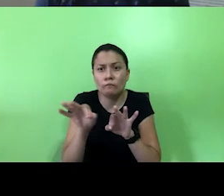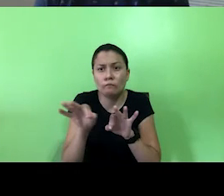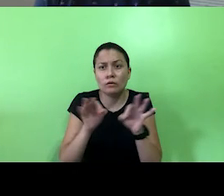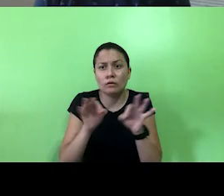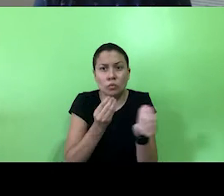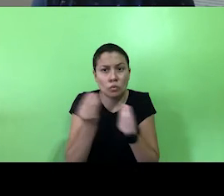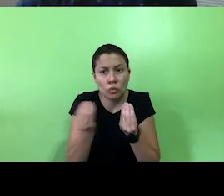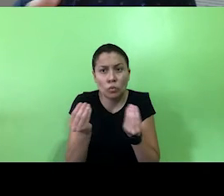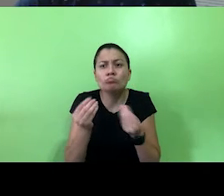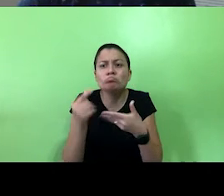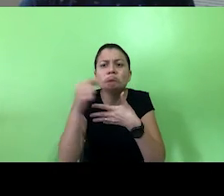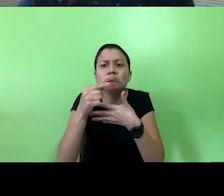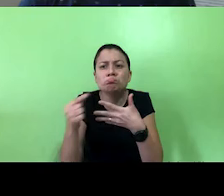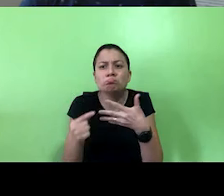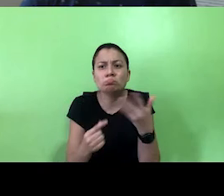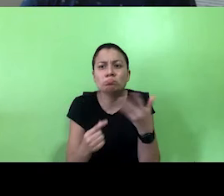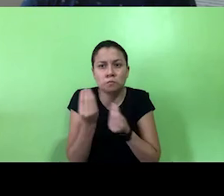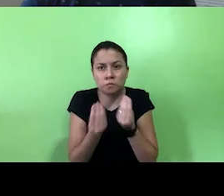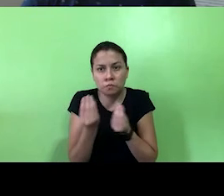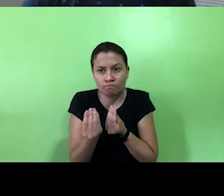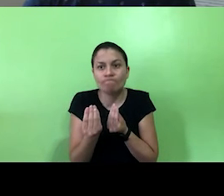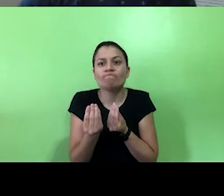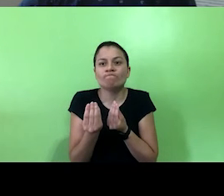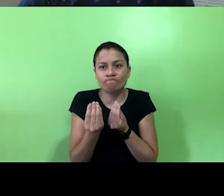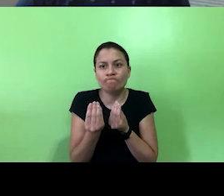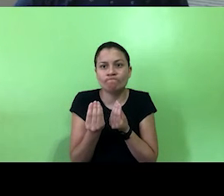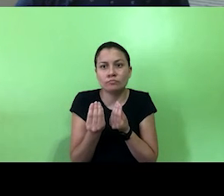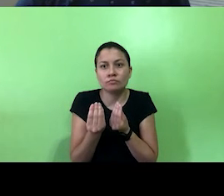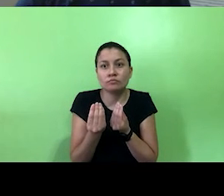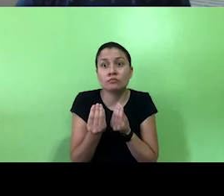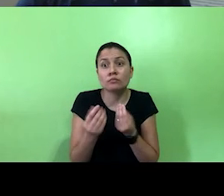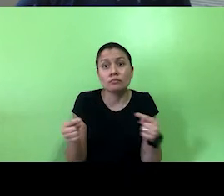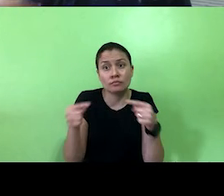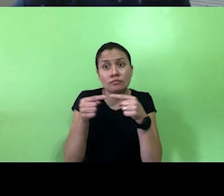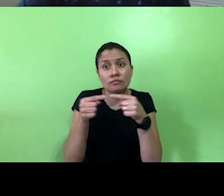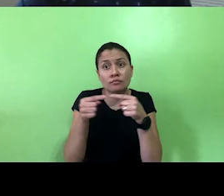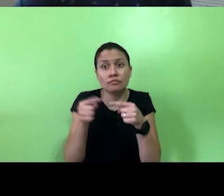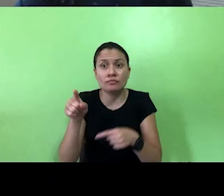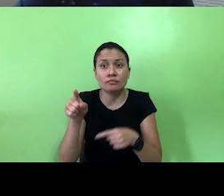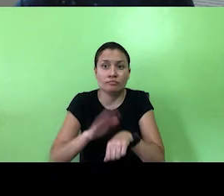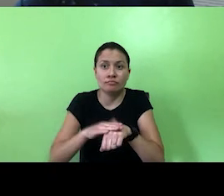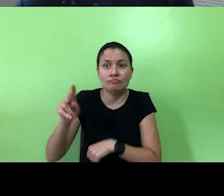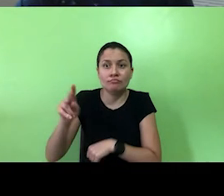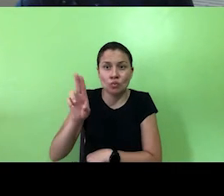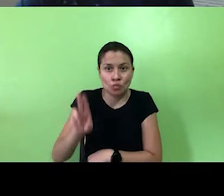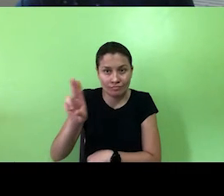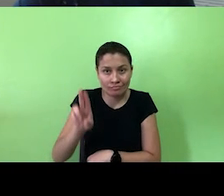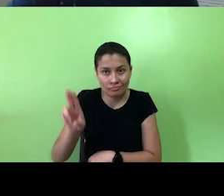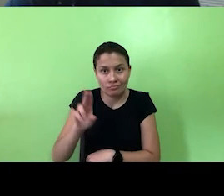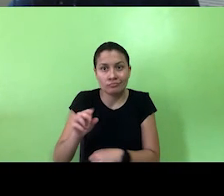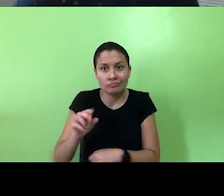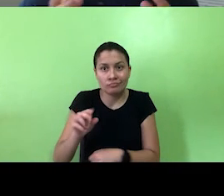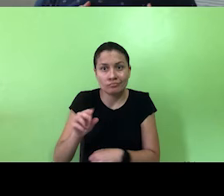que funcionam as coisas, porque essa configuração do ambiente estava na mão do usuário. Se a gente fosse fazer ele